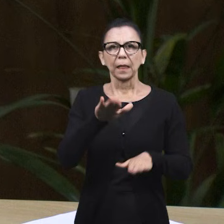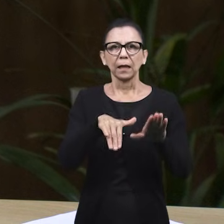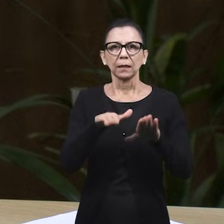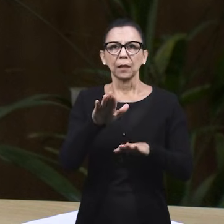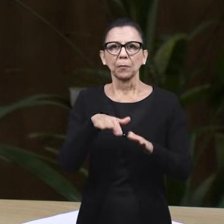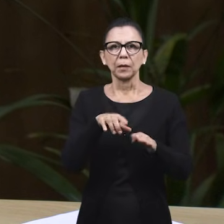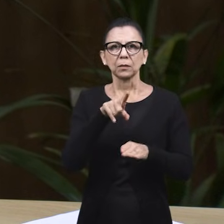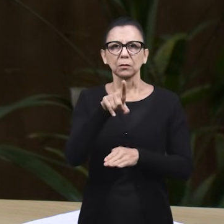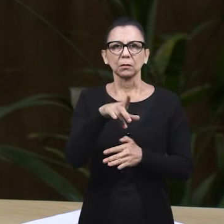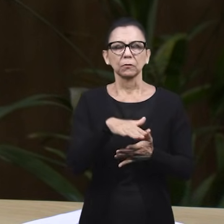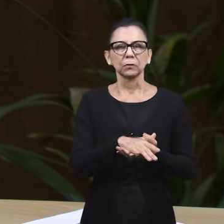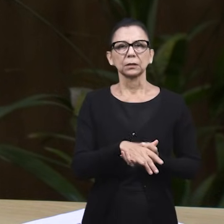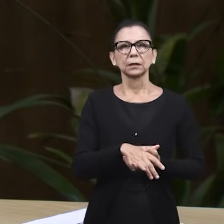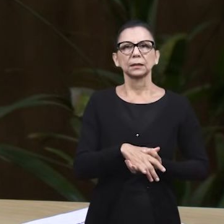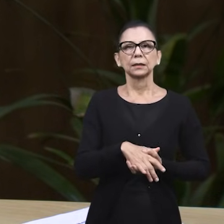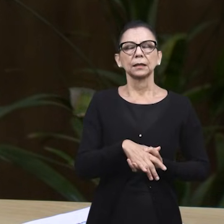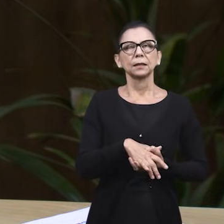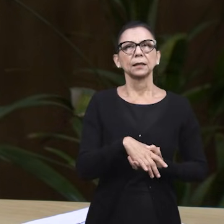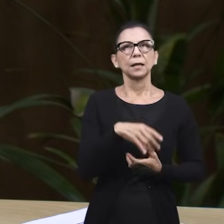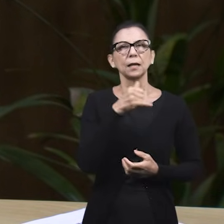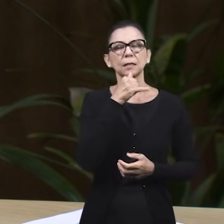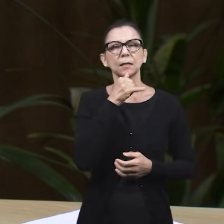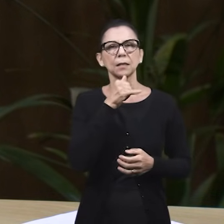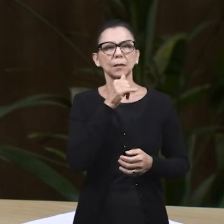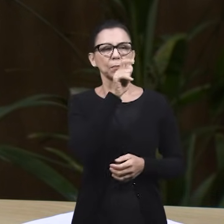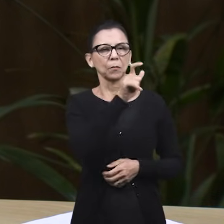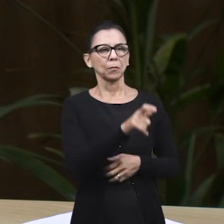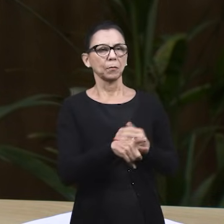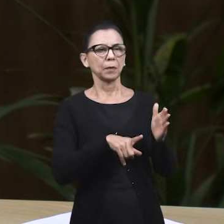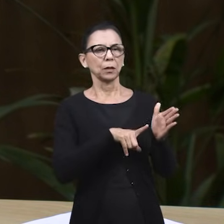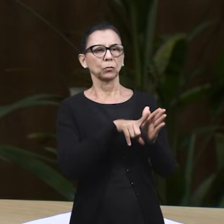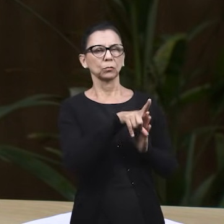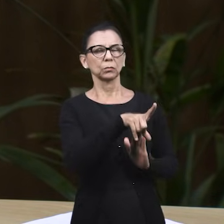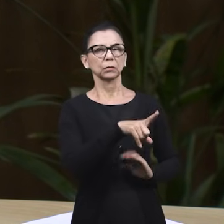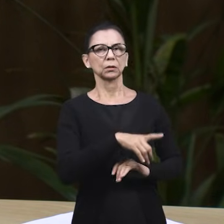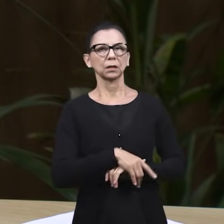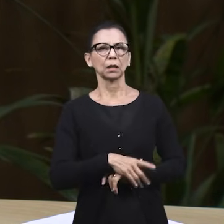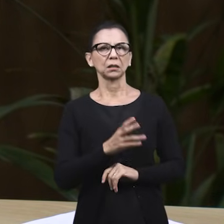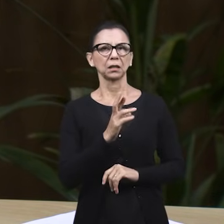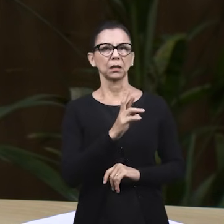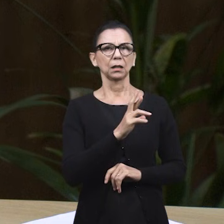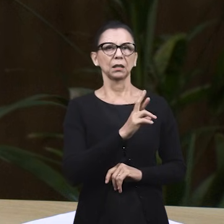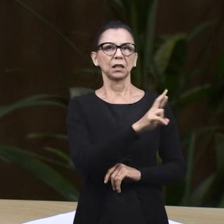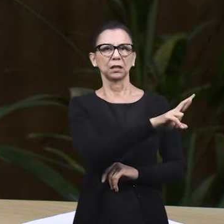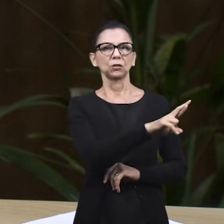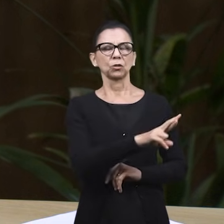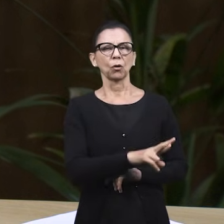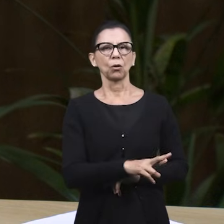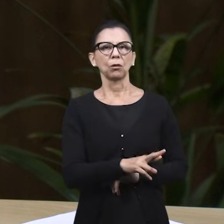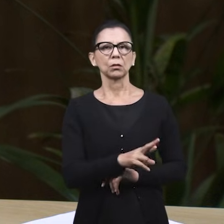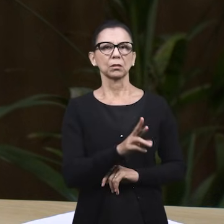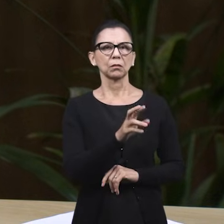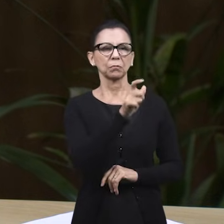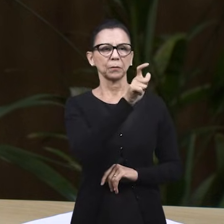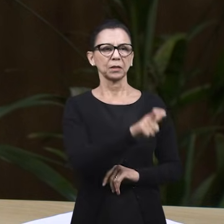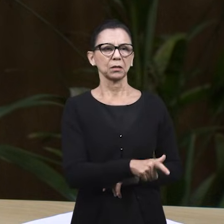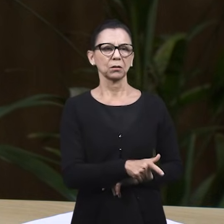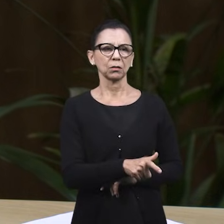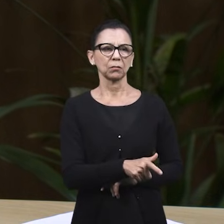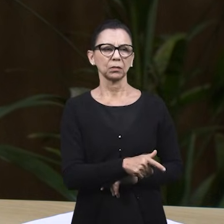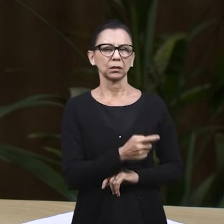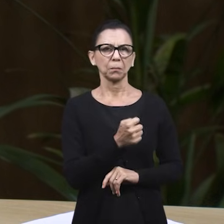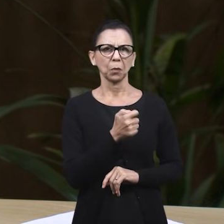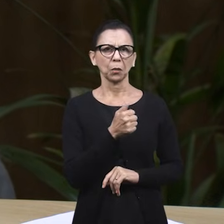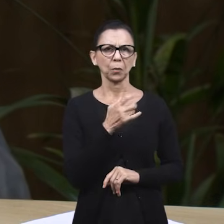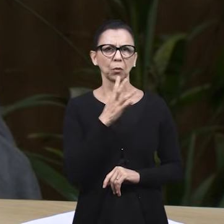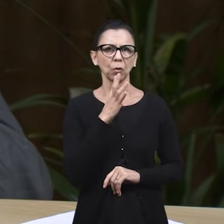você pegar um escriba e um fariseu, pode ter problema, porque você precisa estar em comunhão com o Senhor, porque